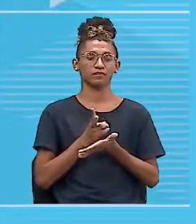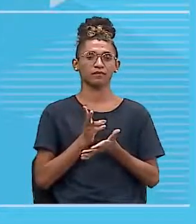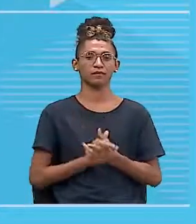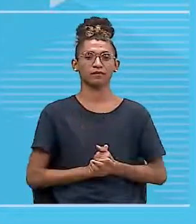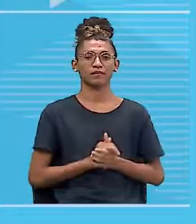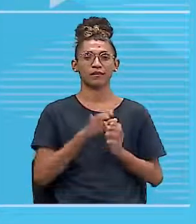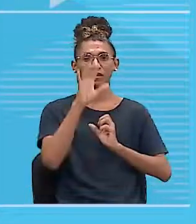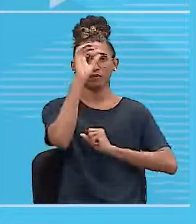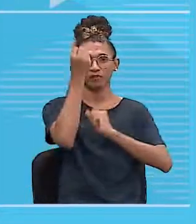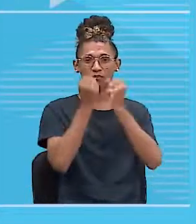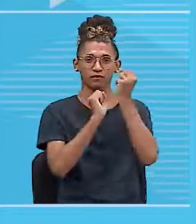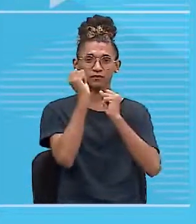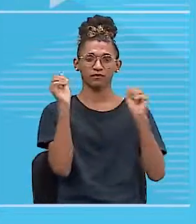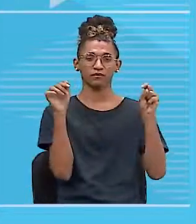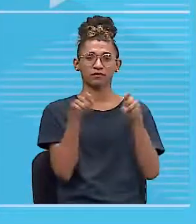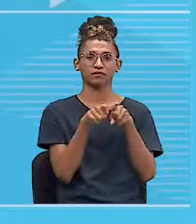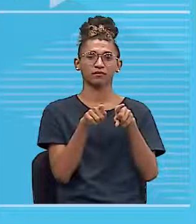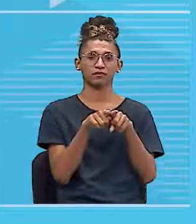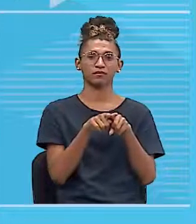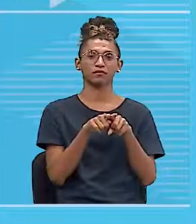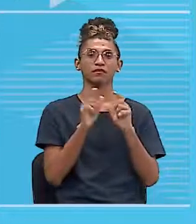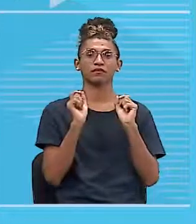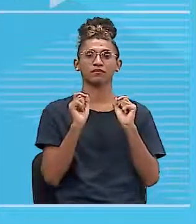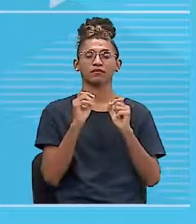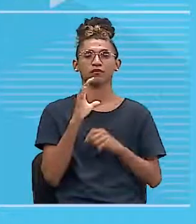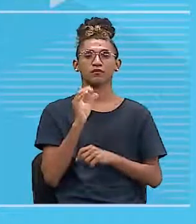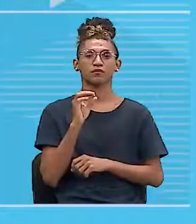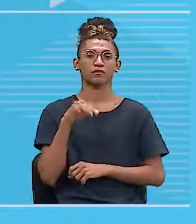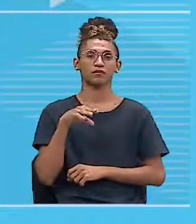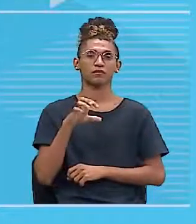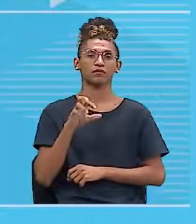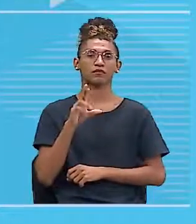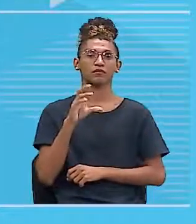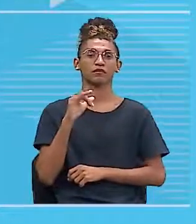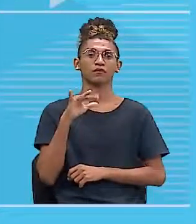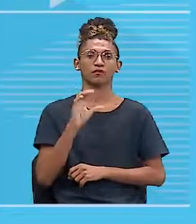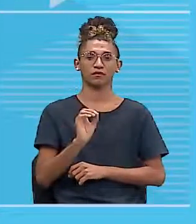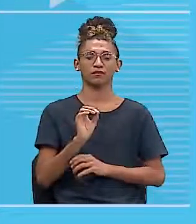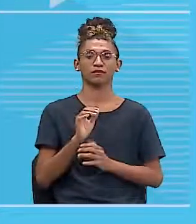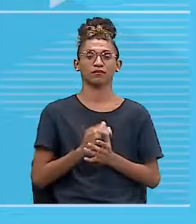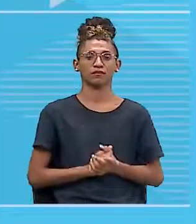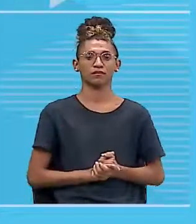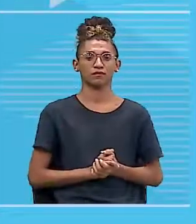Indústria e Comércio vamos para cima dormindo o terceiro ano